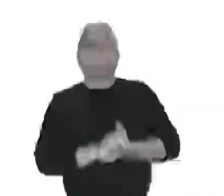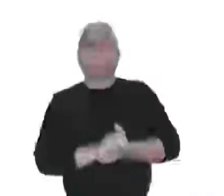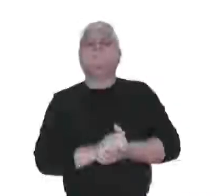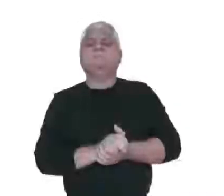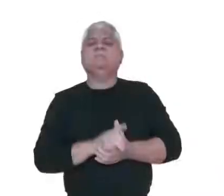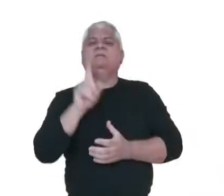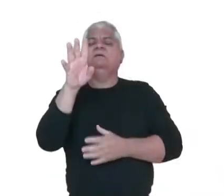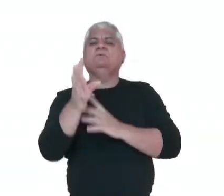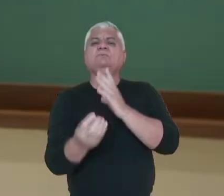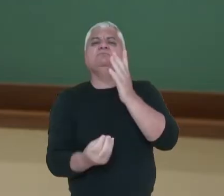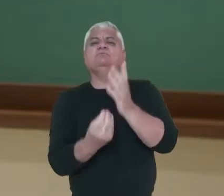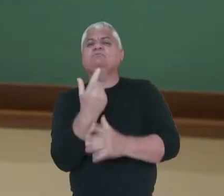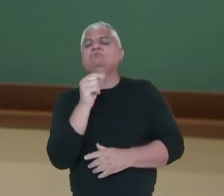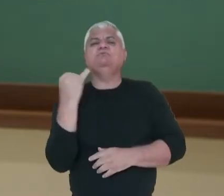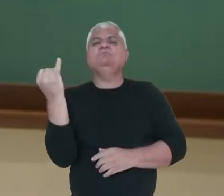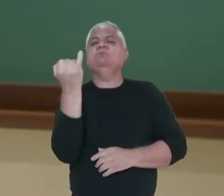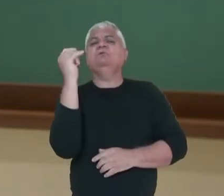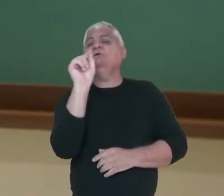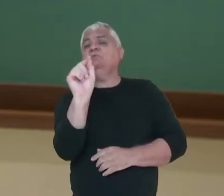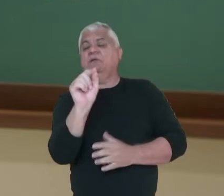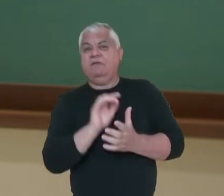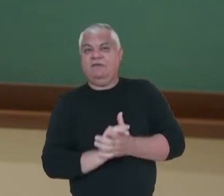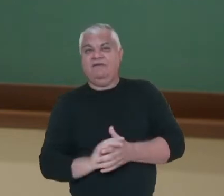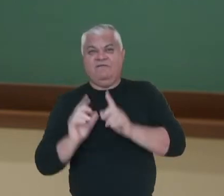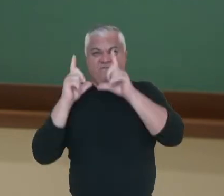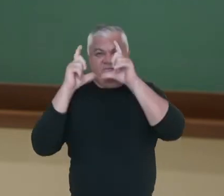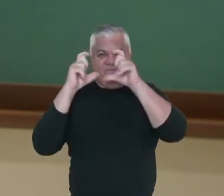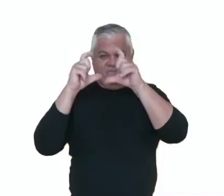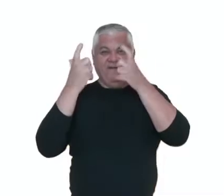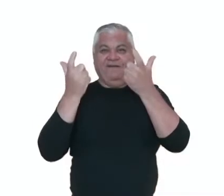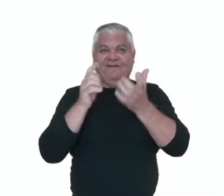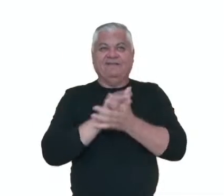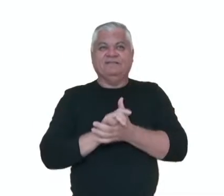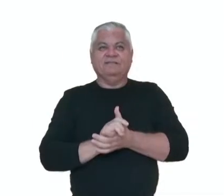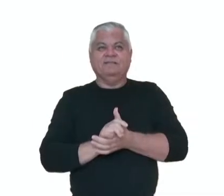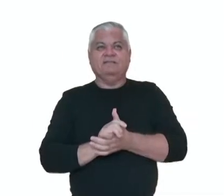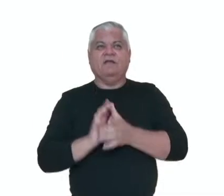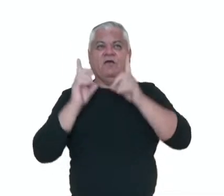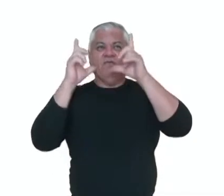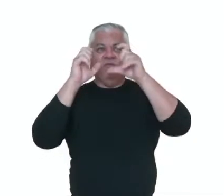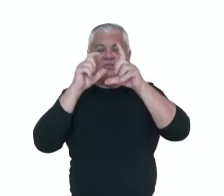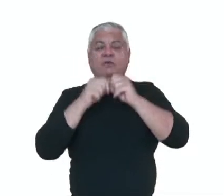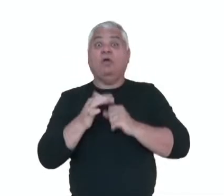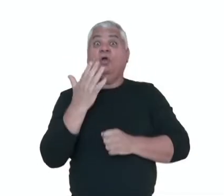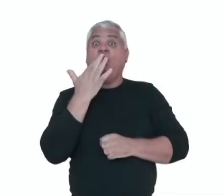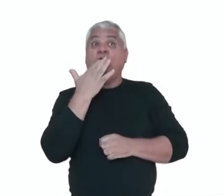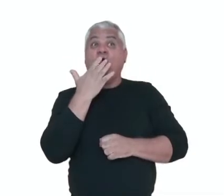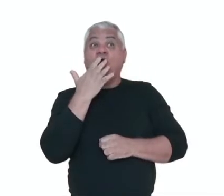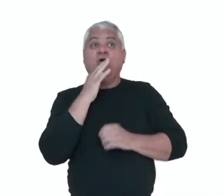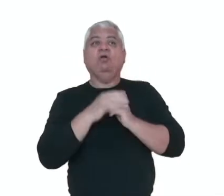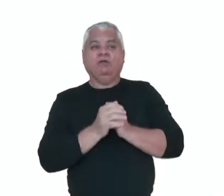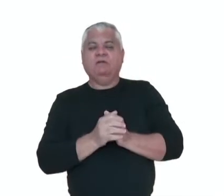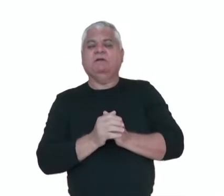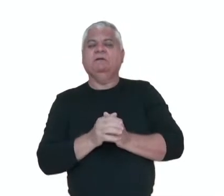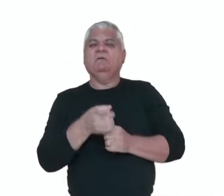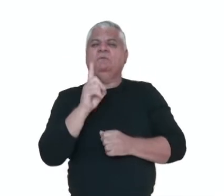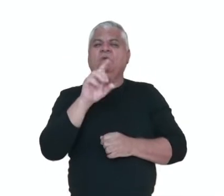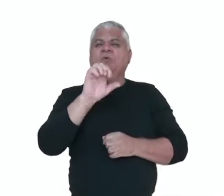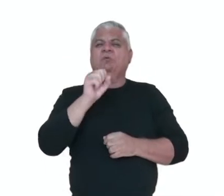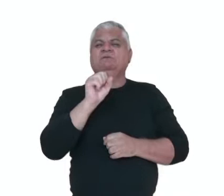surge nessa época um fato muito importante: fotografia. Então nós tivemos a fotografia inventada em 1826, o negativo